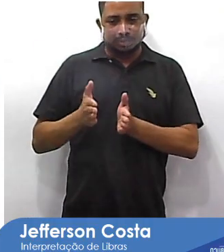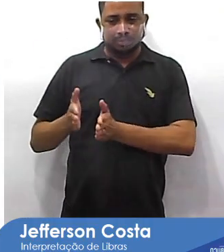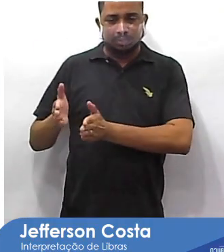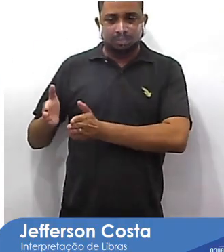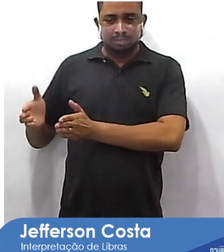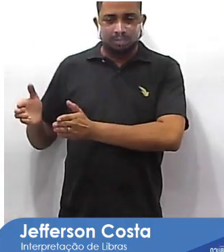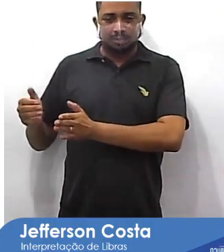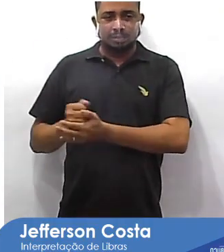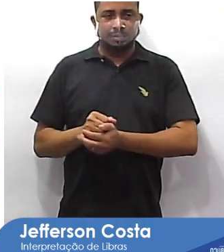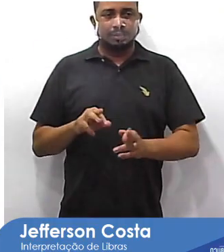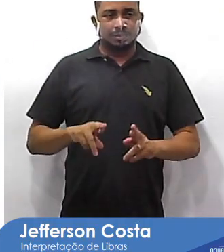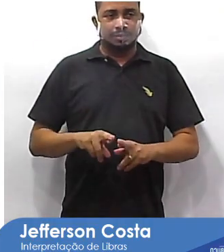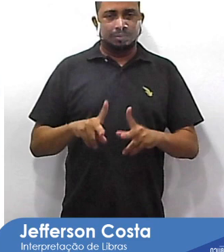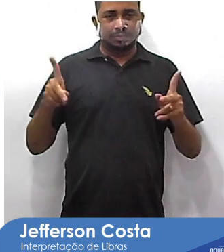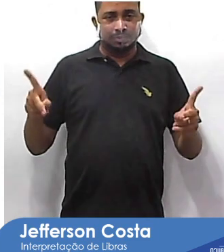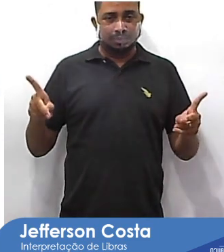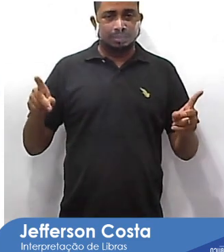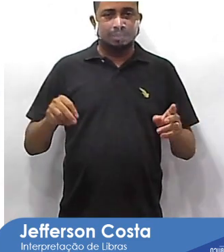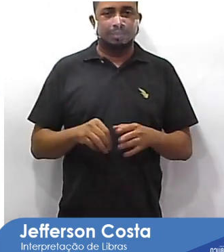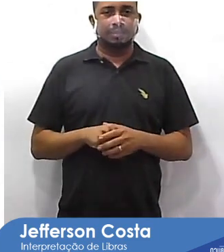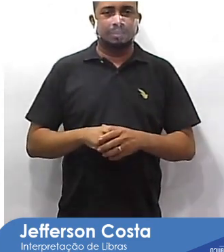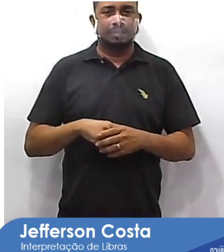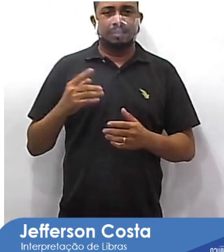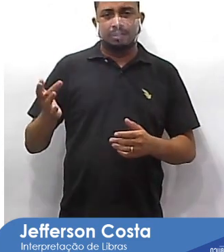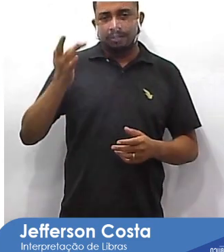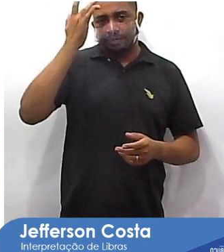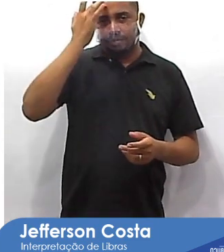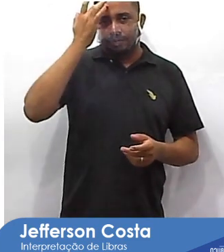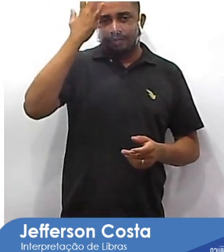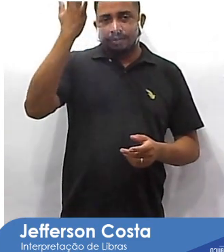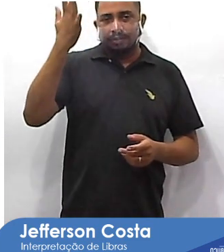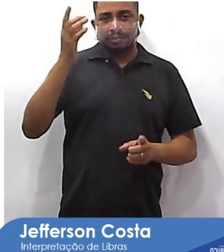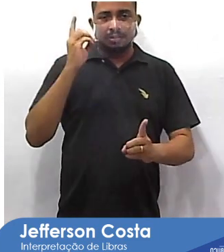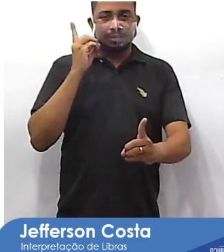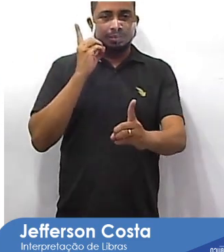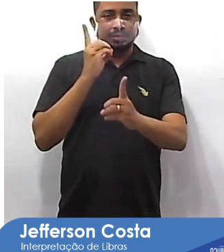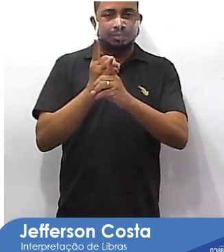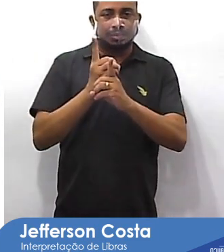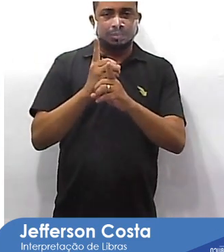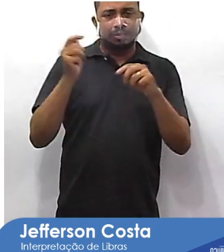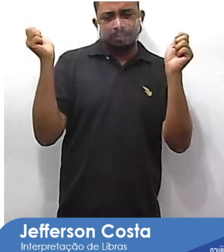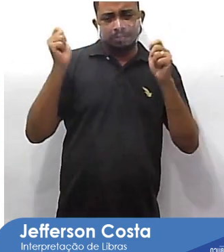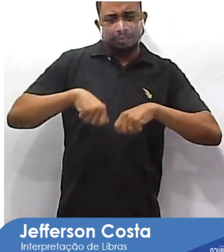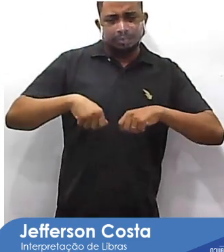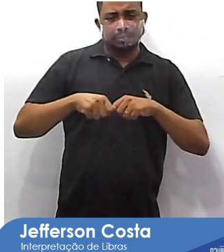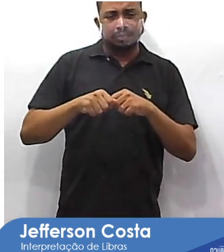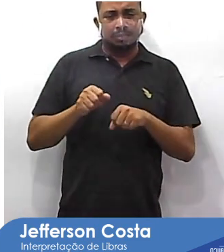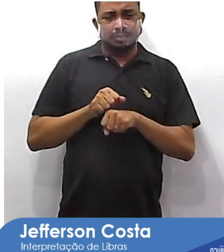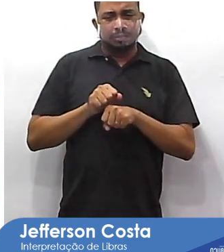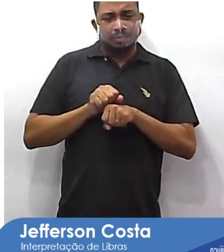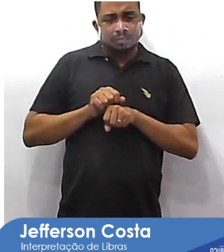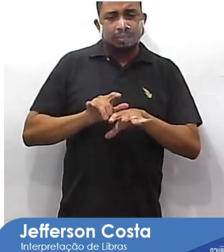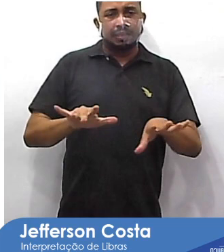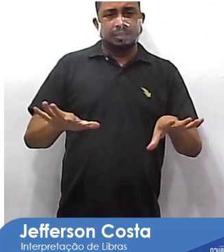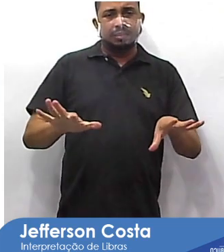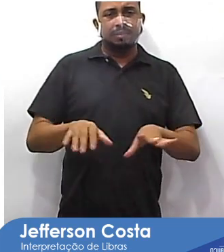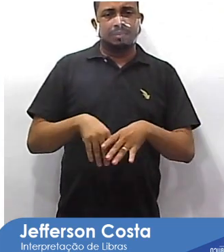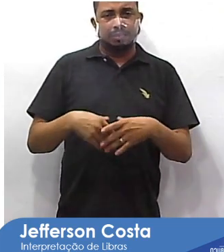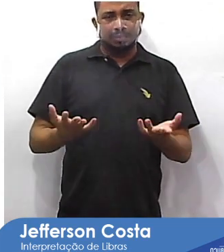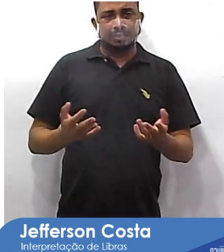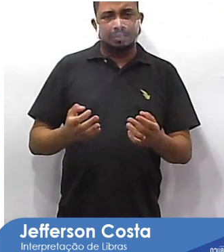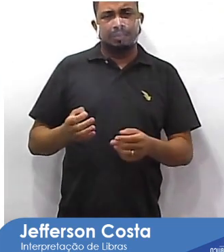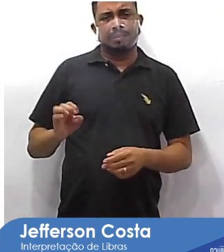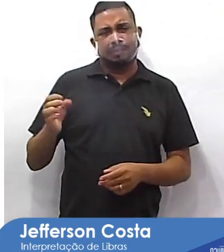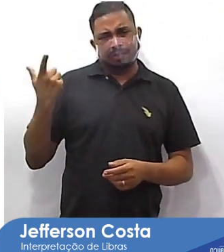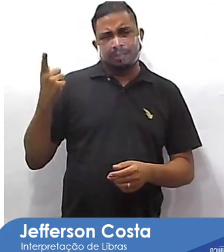de produção diferentes. Isso vai facilitar a identificação de possível contágio. Claro, gente, nós estamos em uma